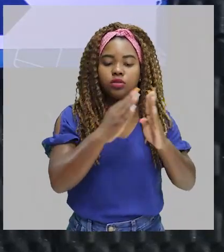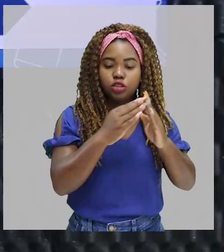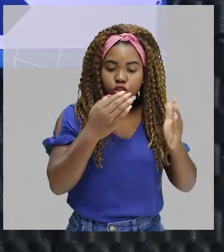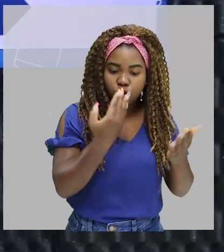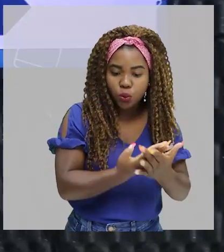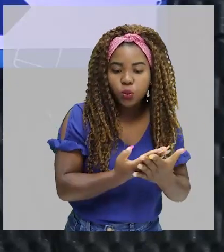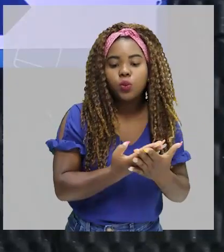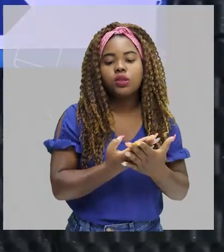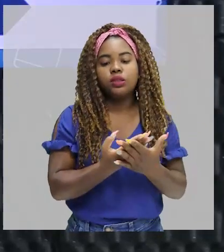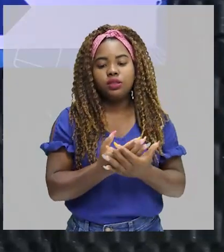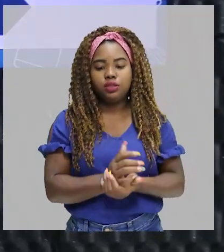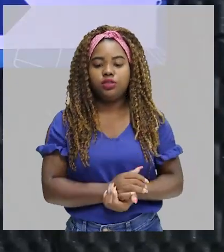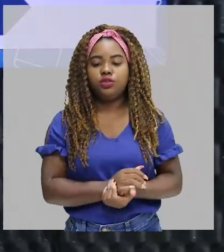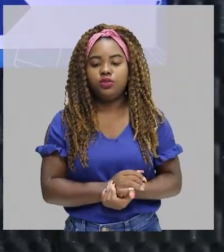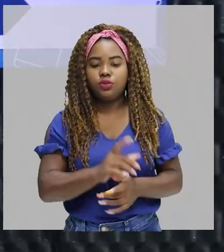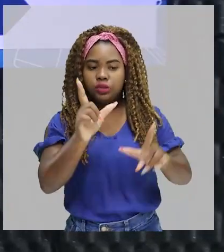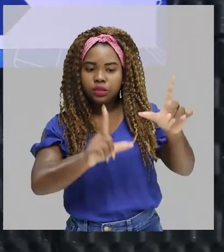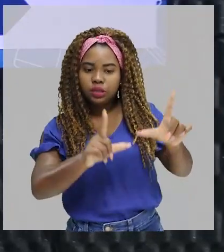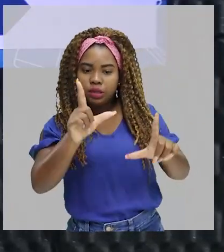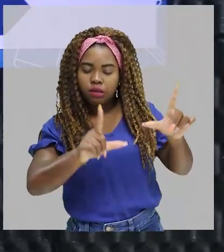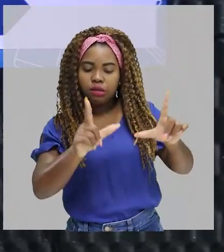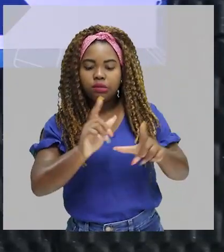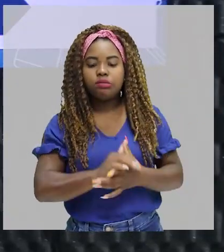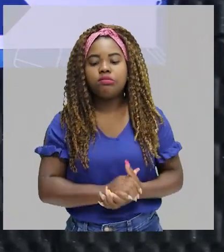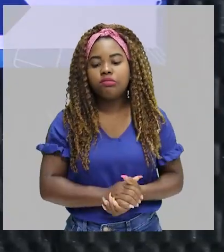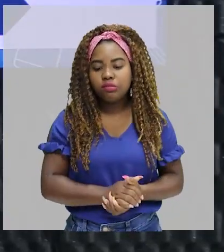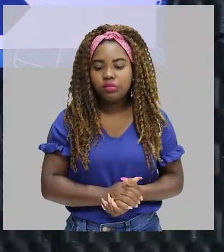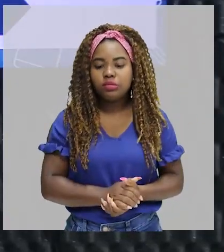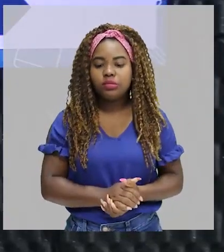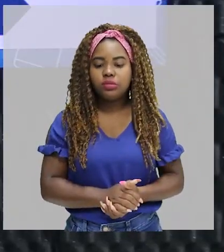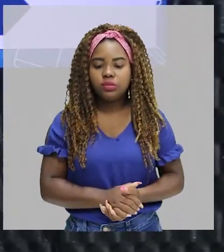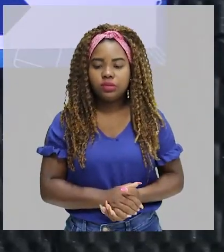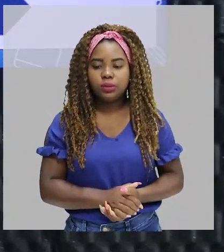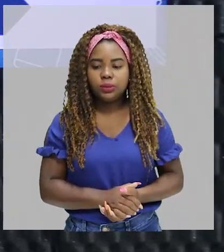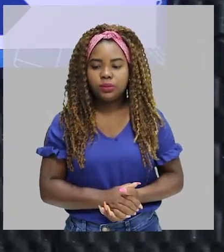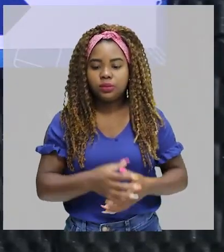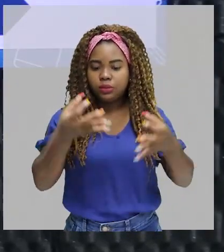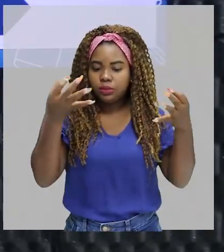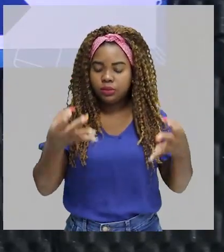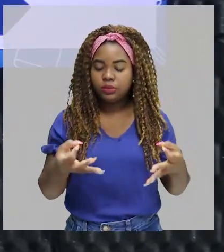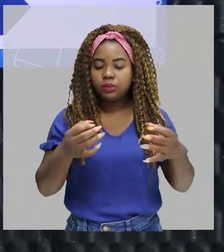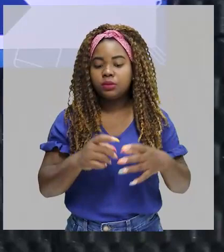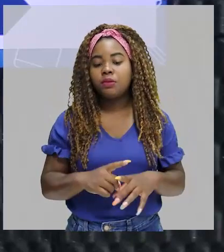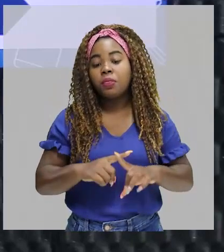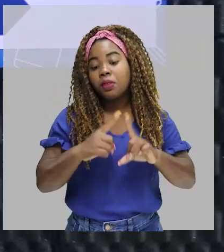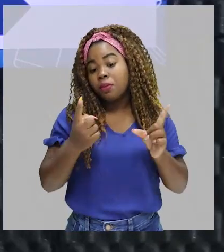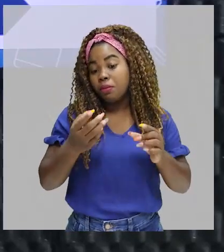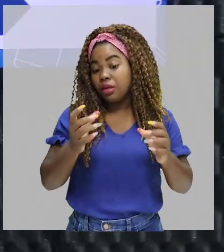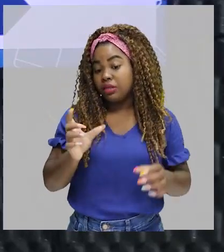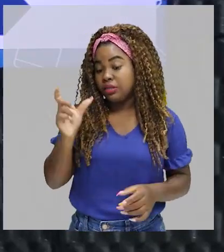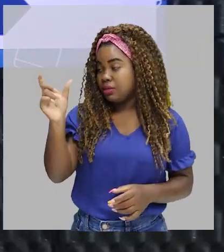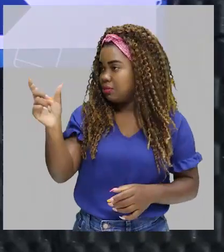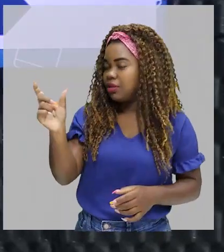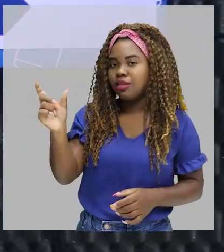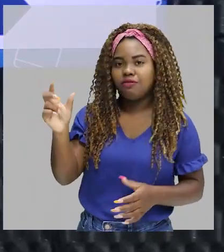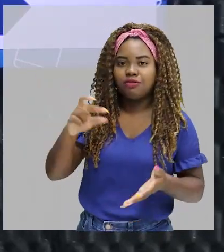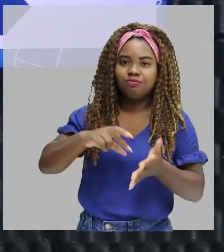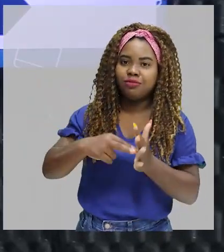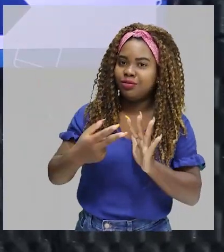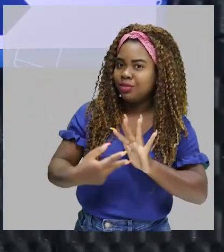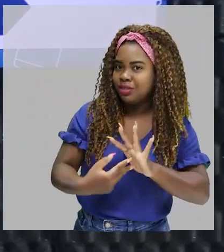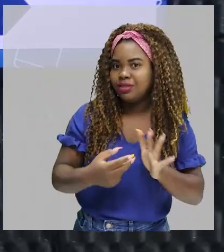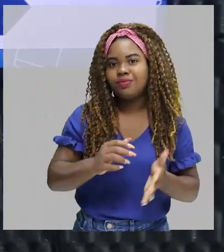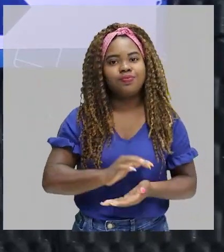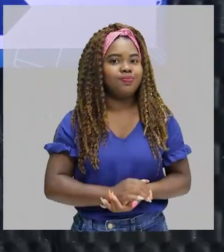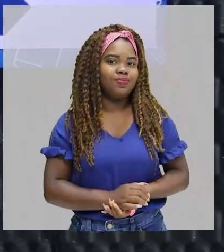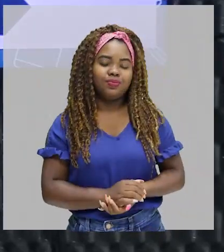que parece. Só que nenhum desses significados está correto. Nenhuma dessas palavras significa isso.